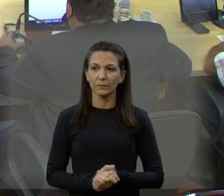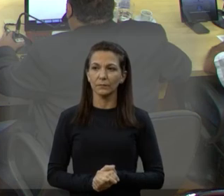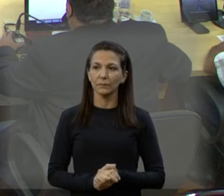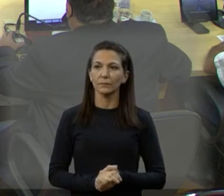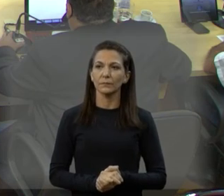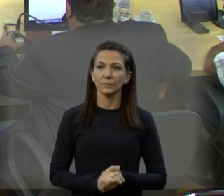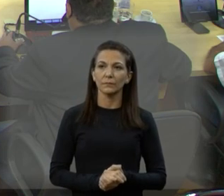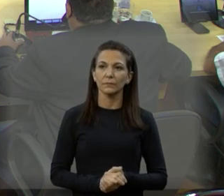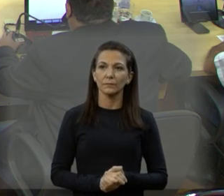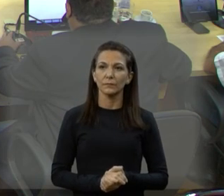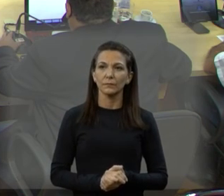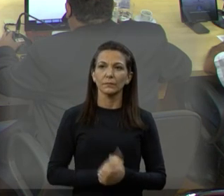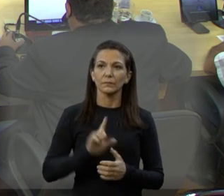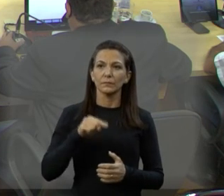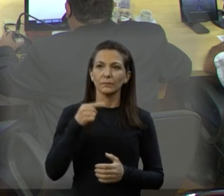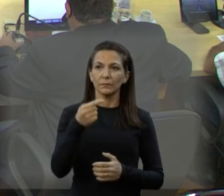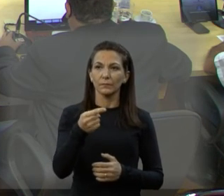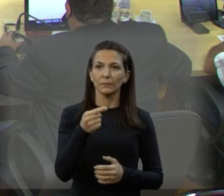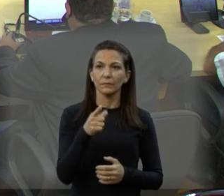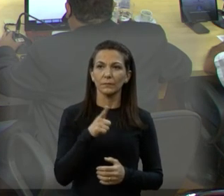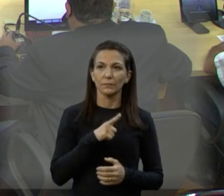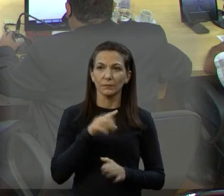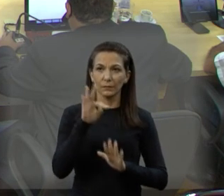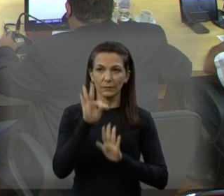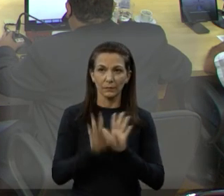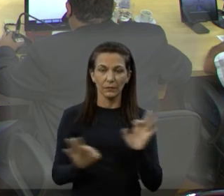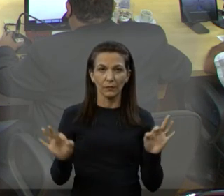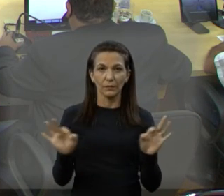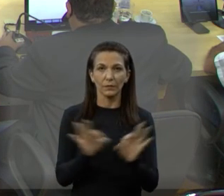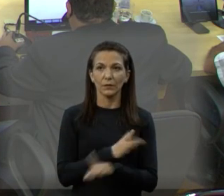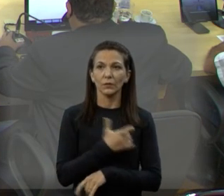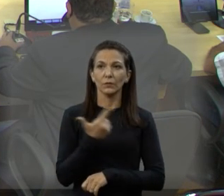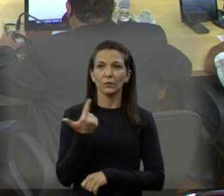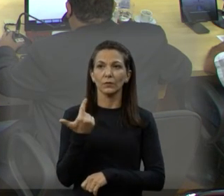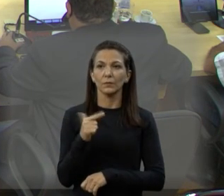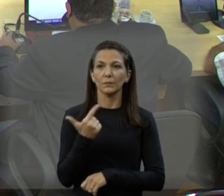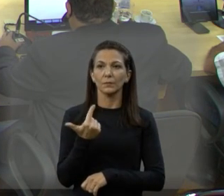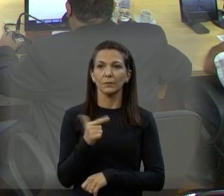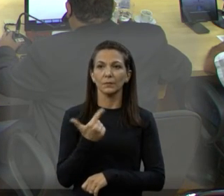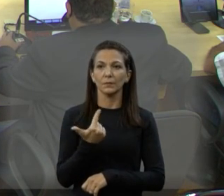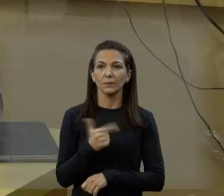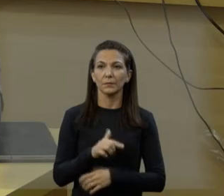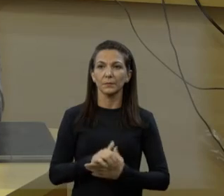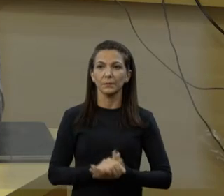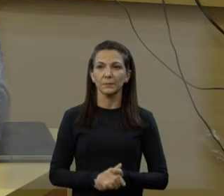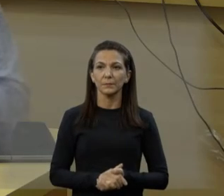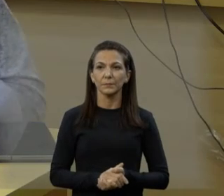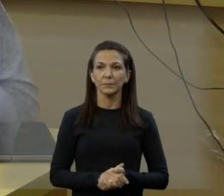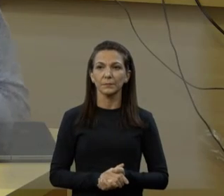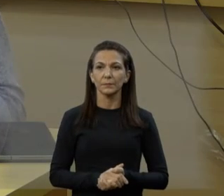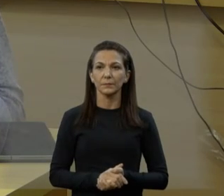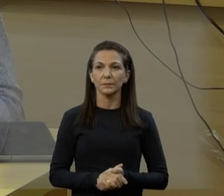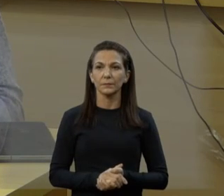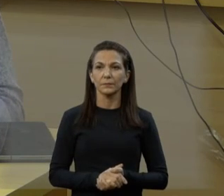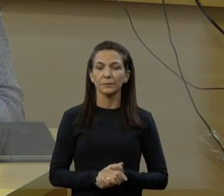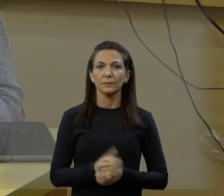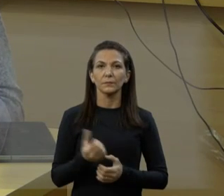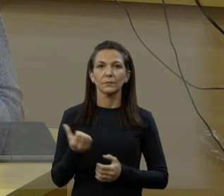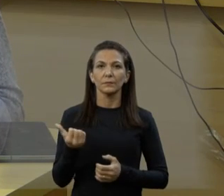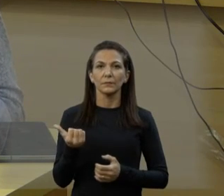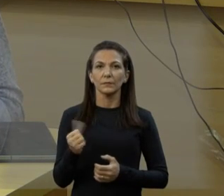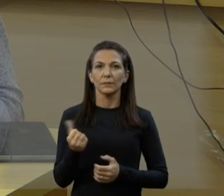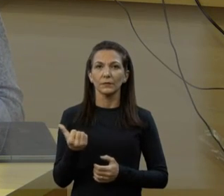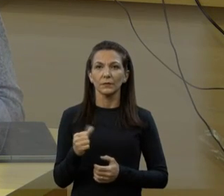o próximo a vereadora Faber vigília dispensa redação final deste projeto próximo ele e tem número